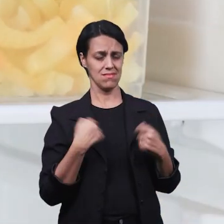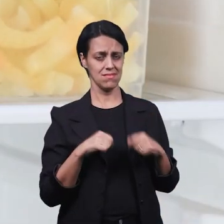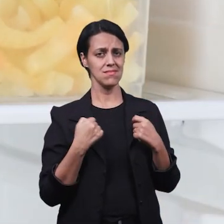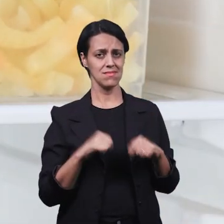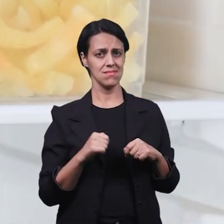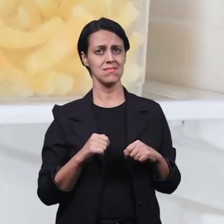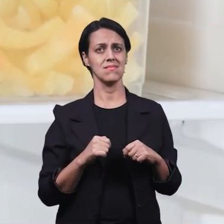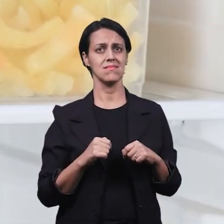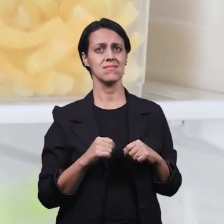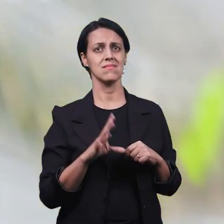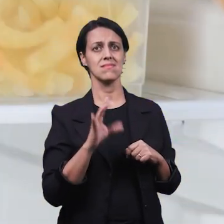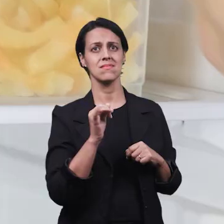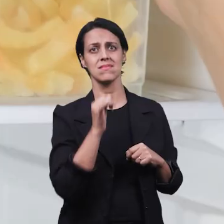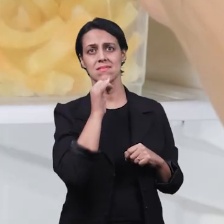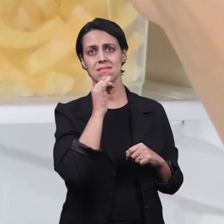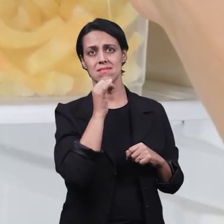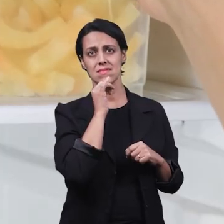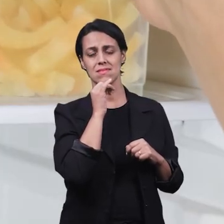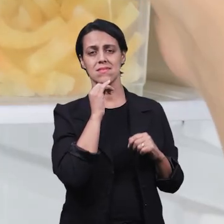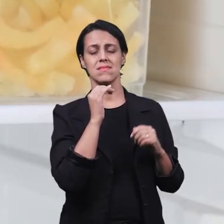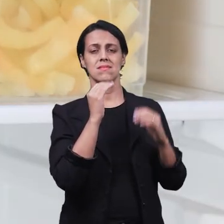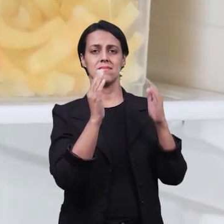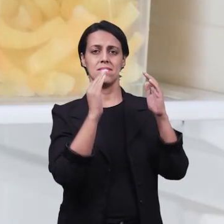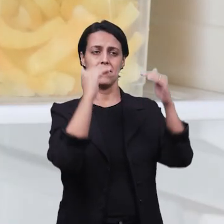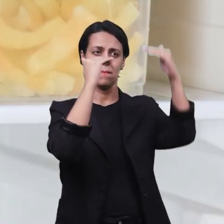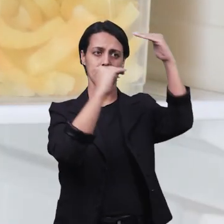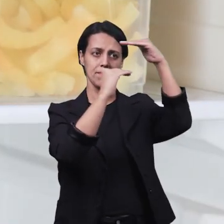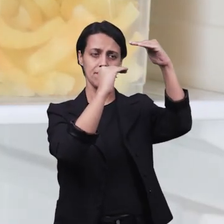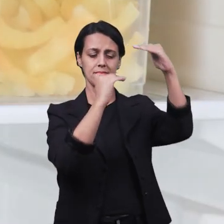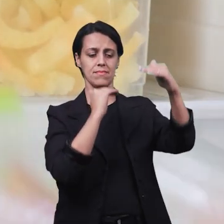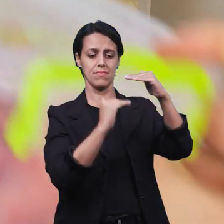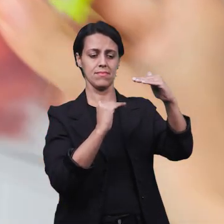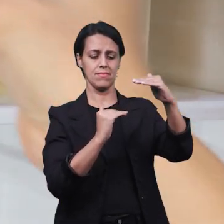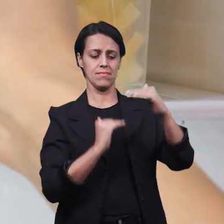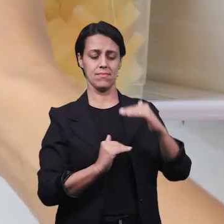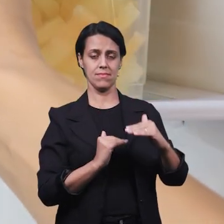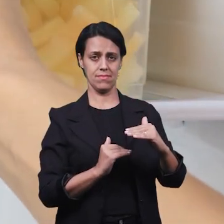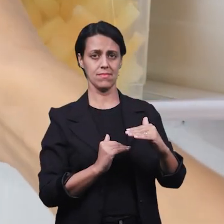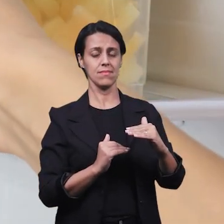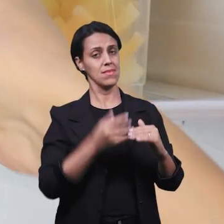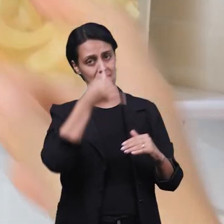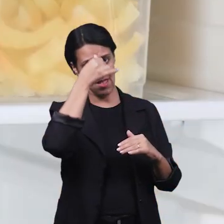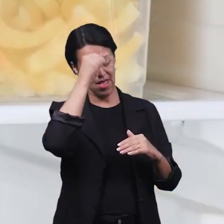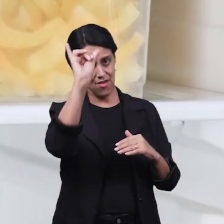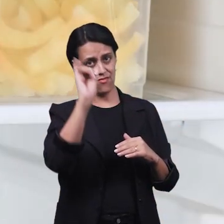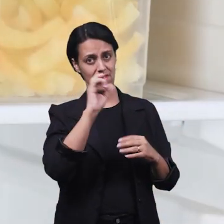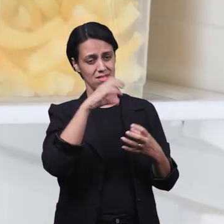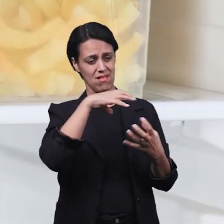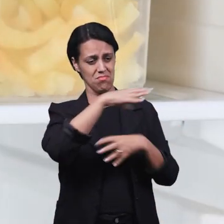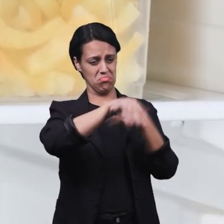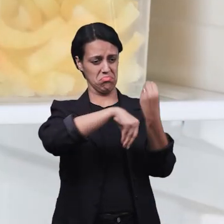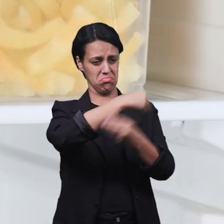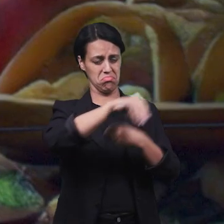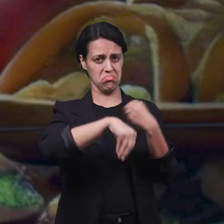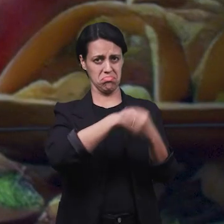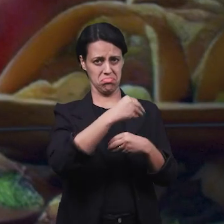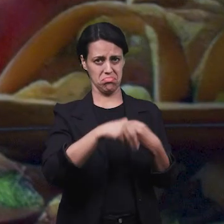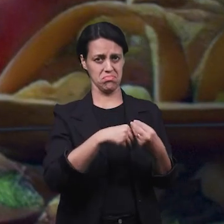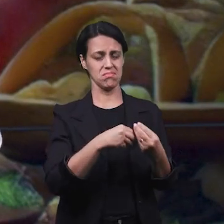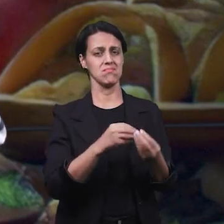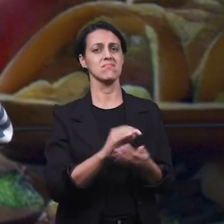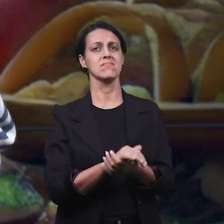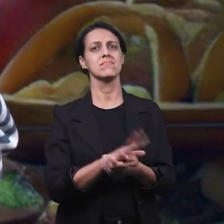essa separação dos alimentos por partes para evitar a contaminação e para que a comida dure por mais